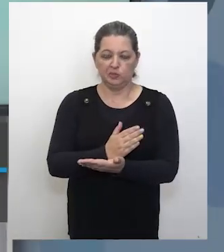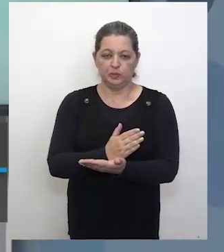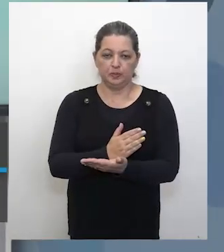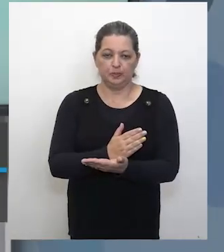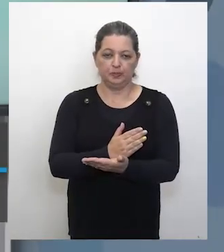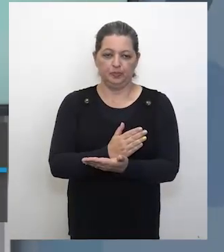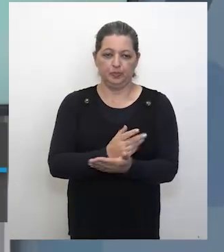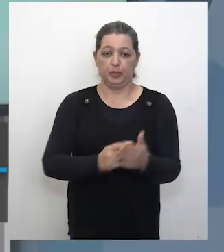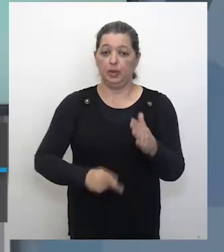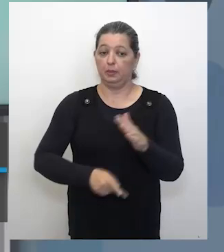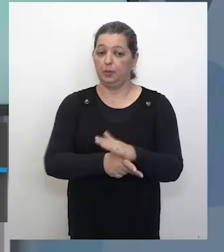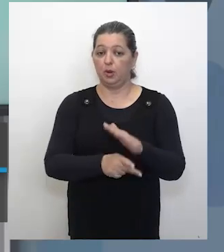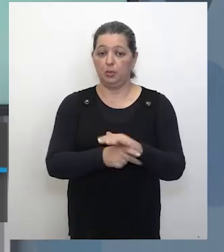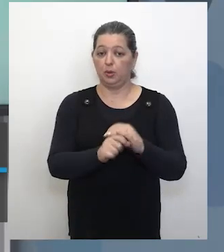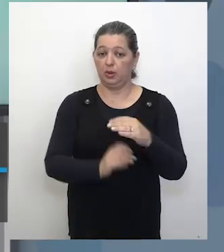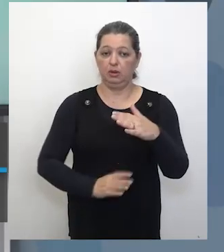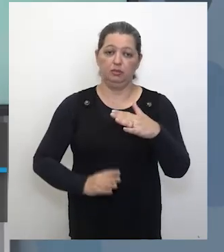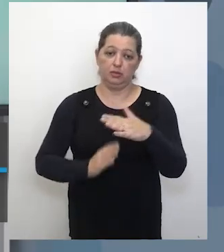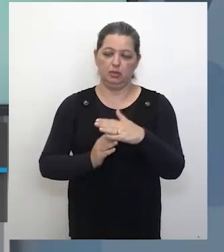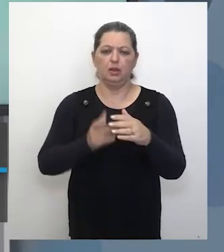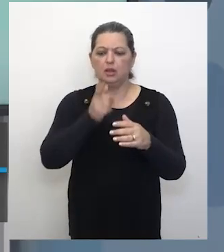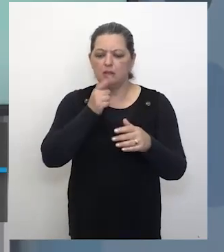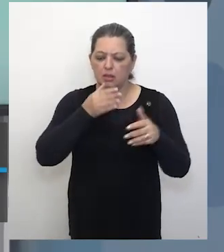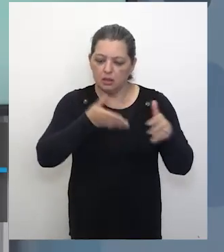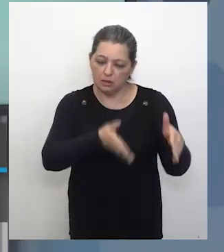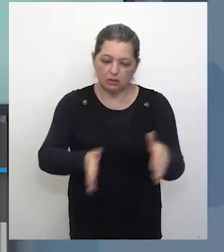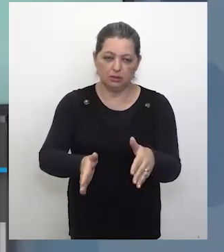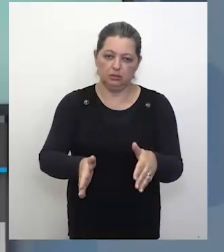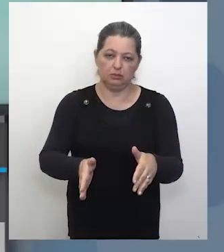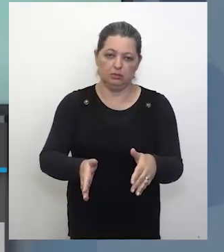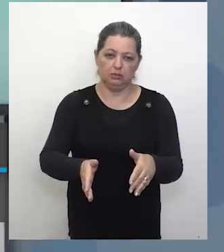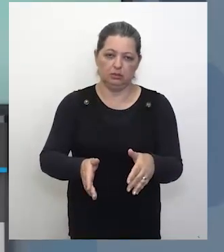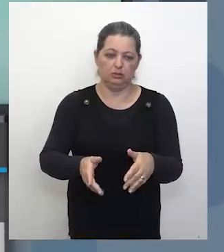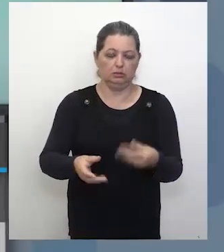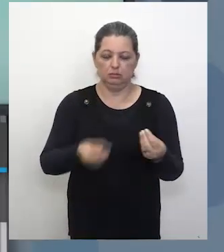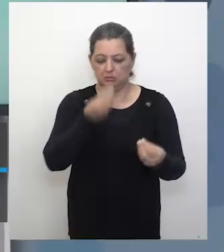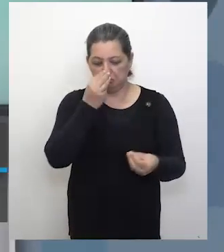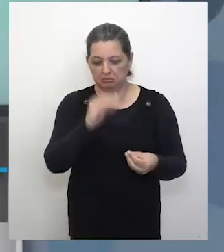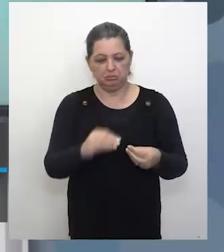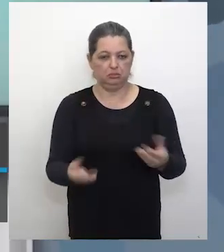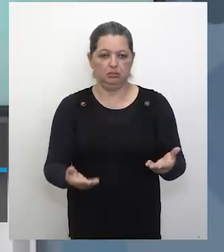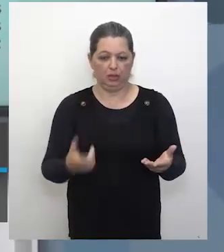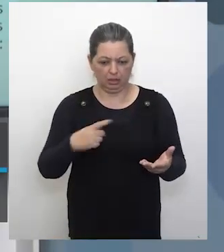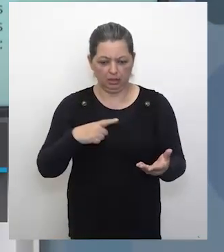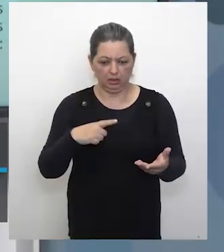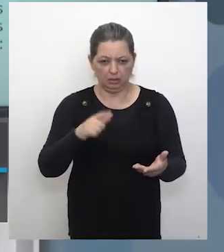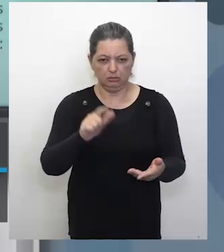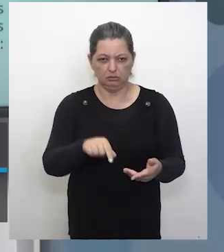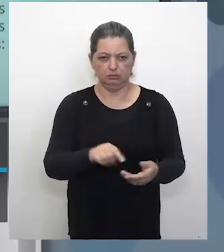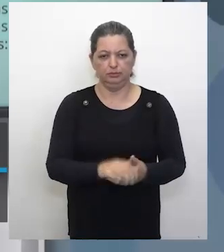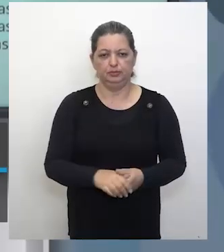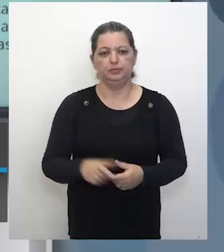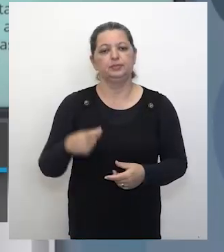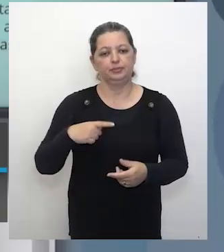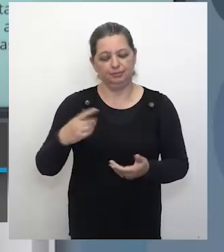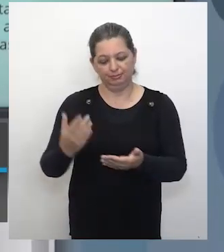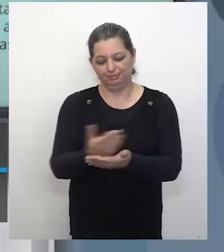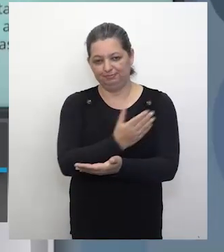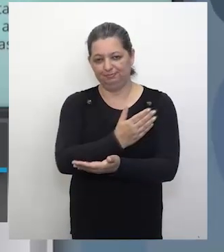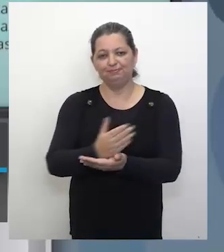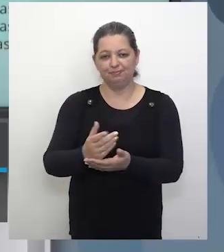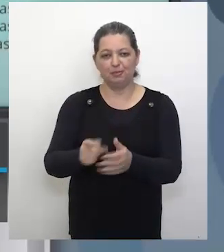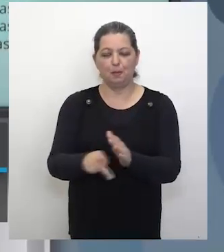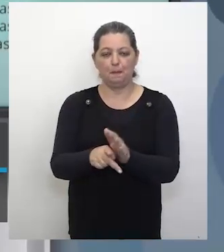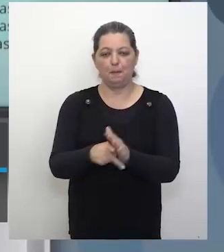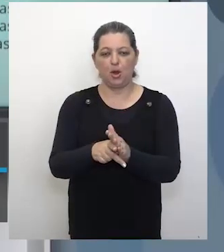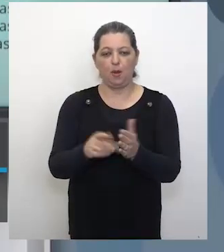uma fronteira fluvial, tem um rio ali, não tem como você ignorar o fato de que tem um rio ali. E ele vai fazer uma divisão, uma fronteira.